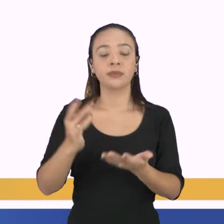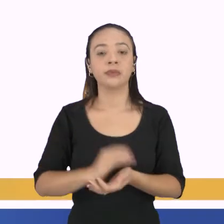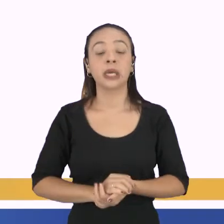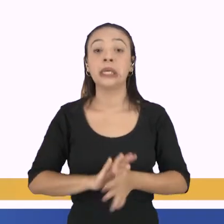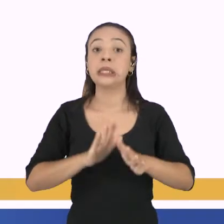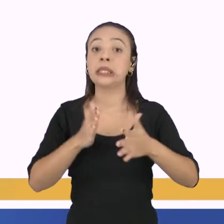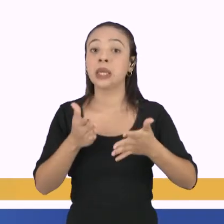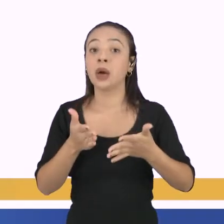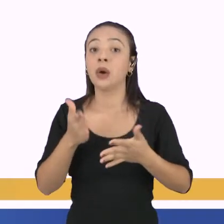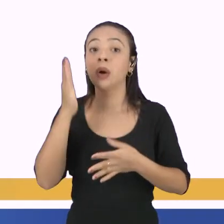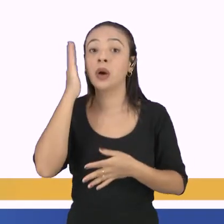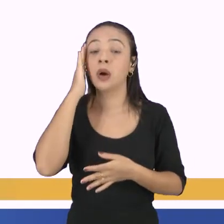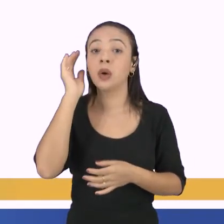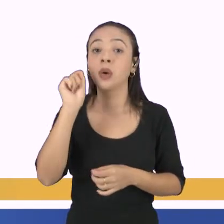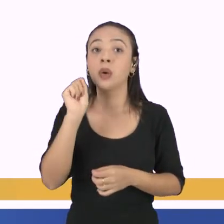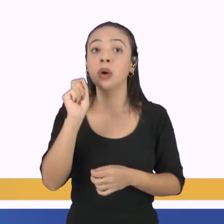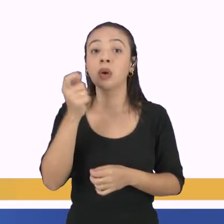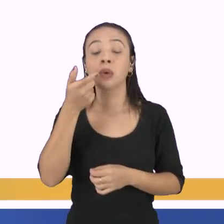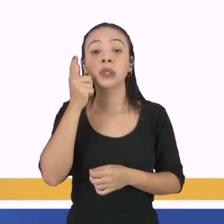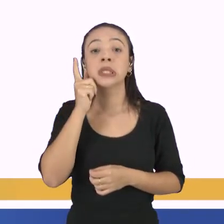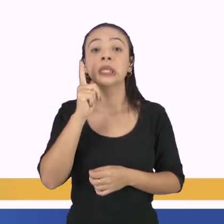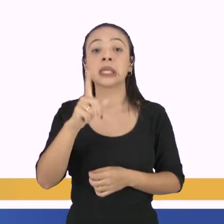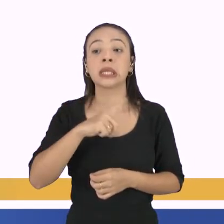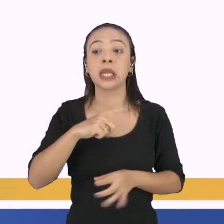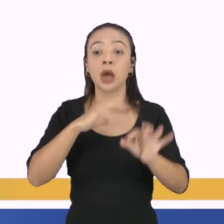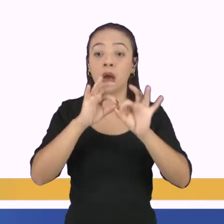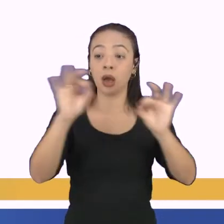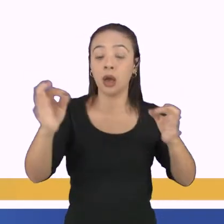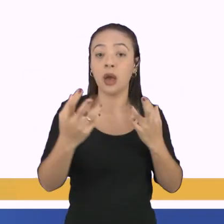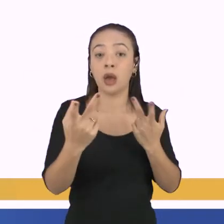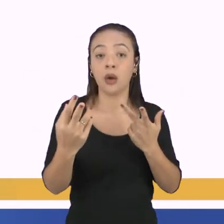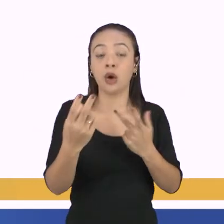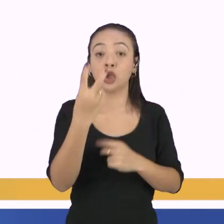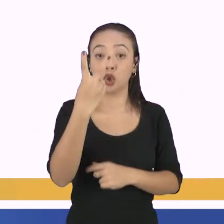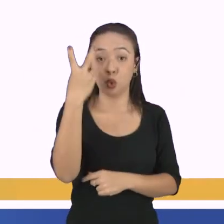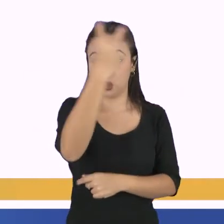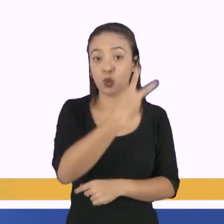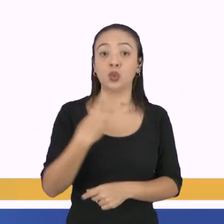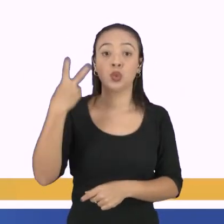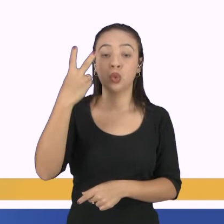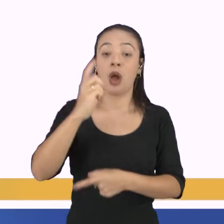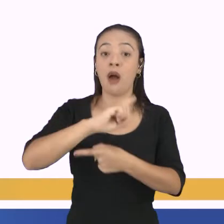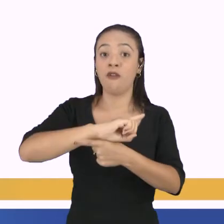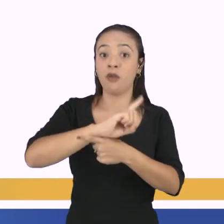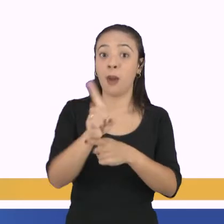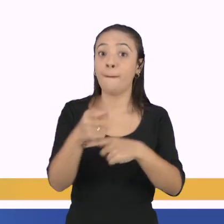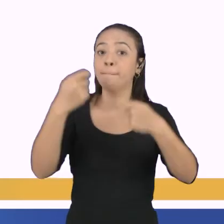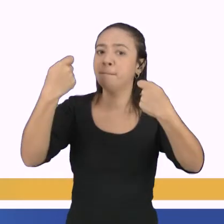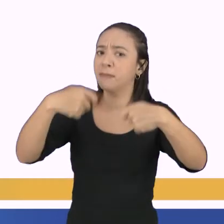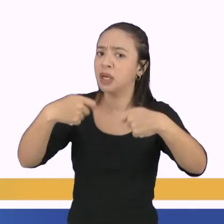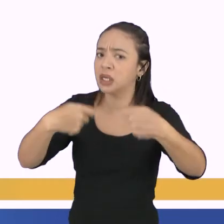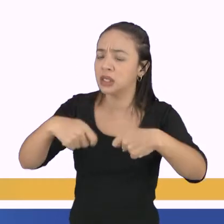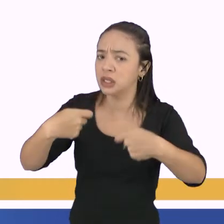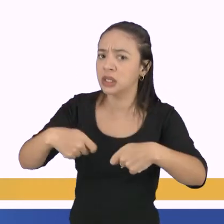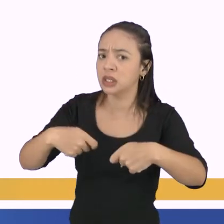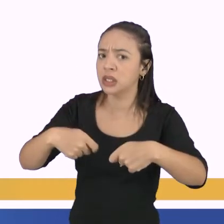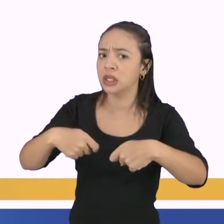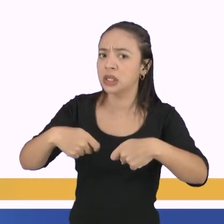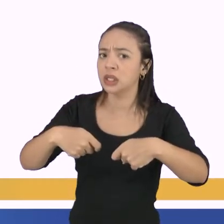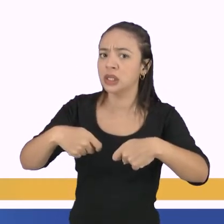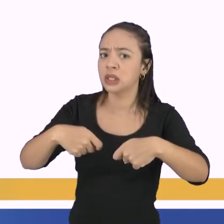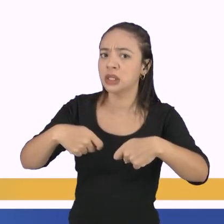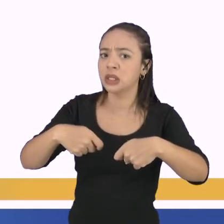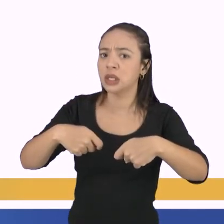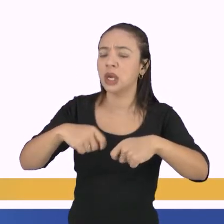para percorrer essa mesma distância em 2 horas, a velocidade necessária para ser que o veículo